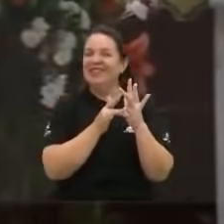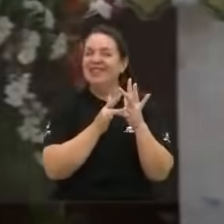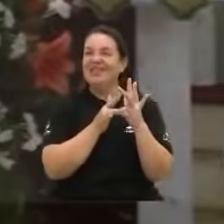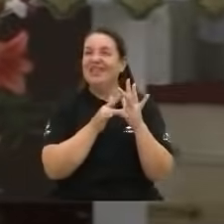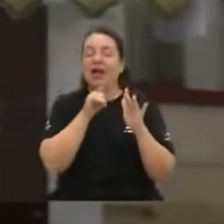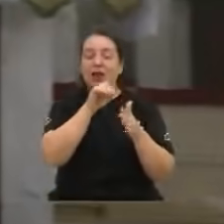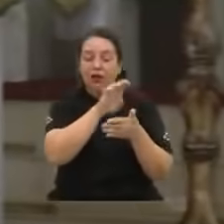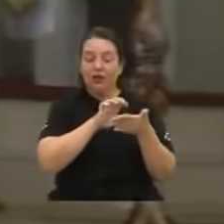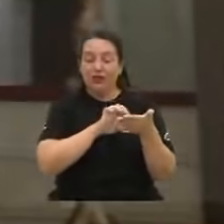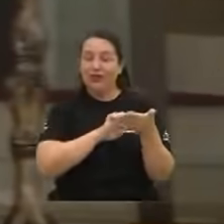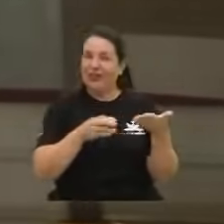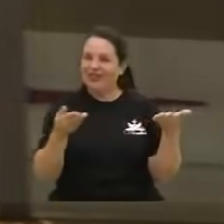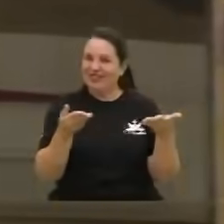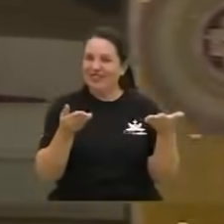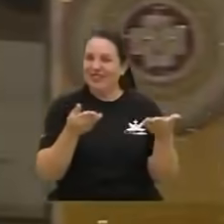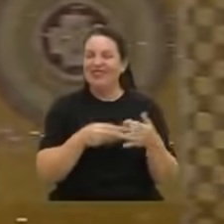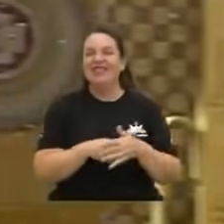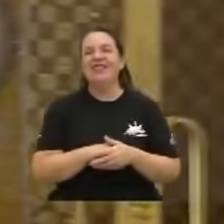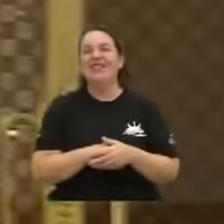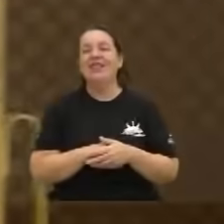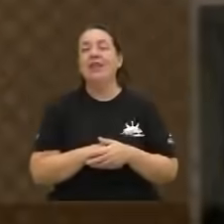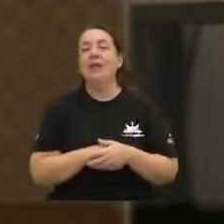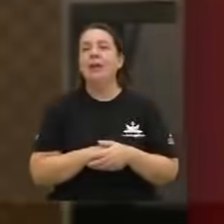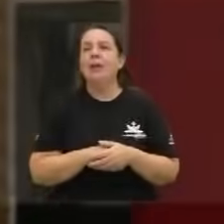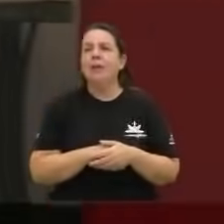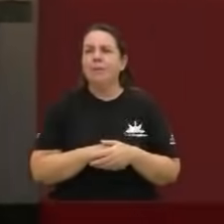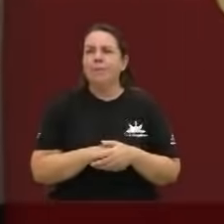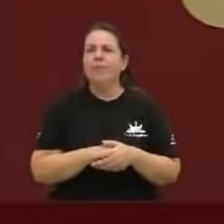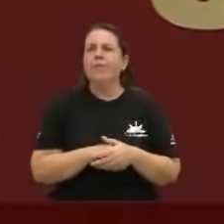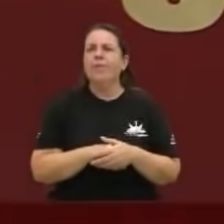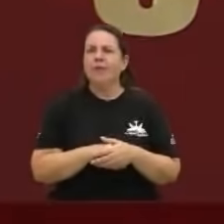no Evangelho de hoje,